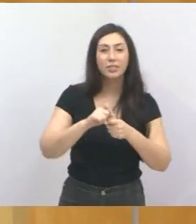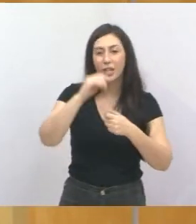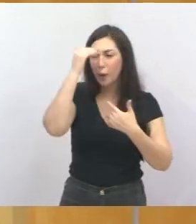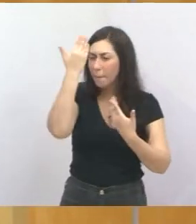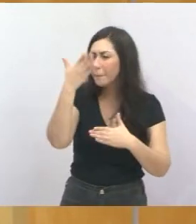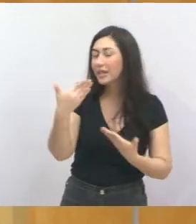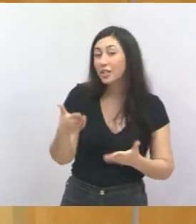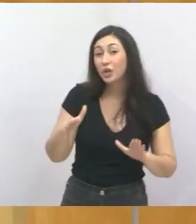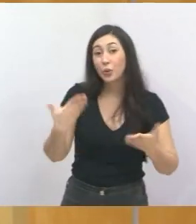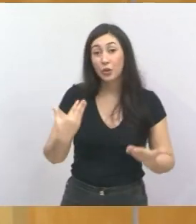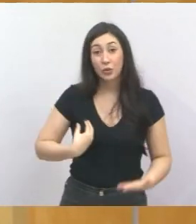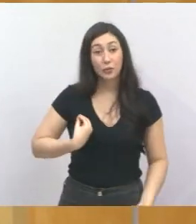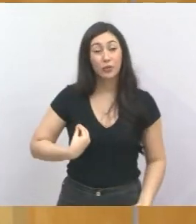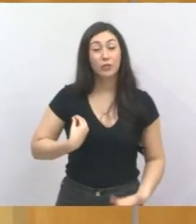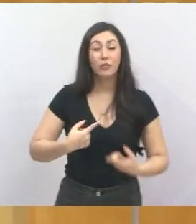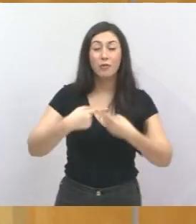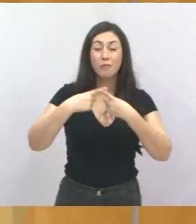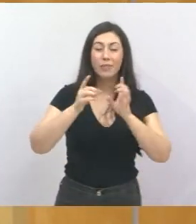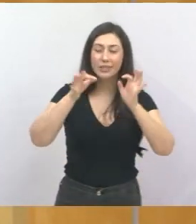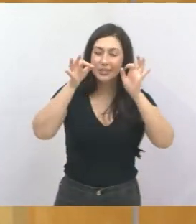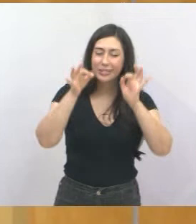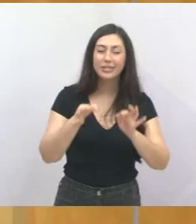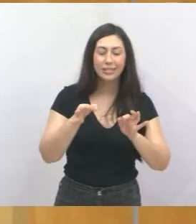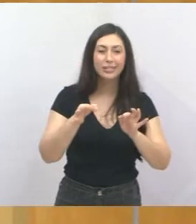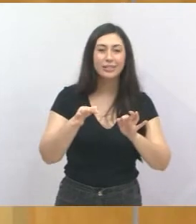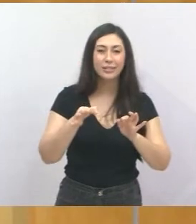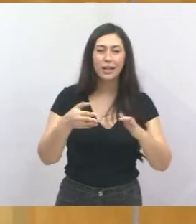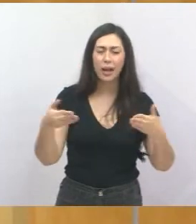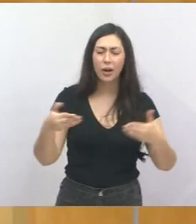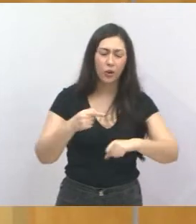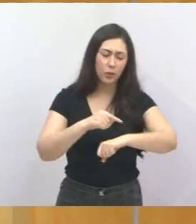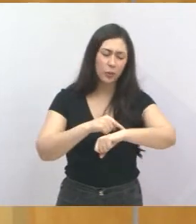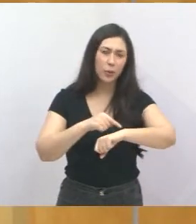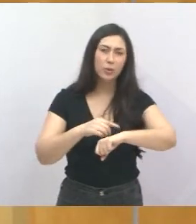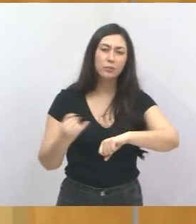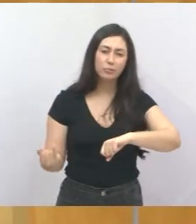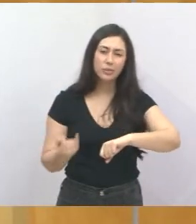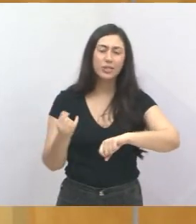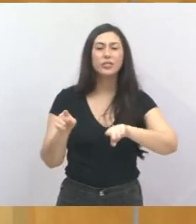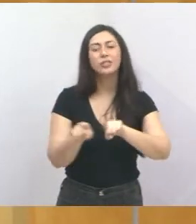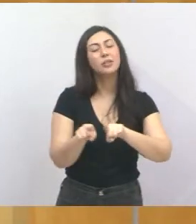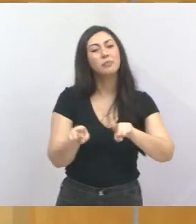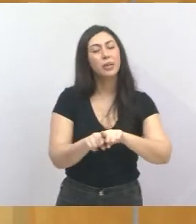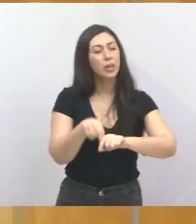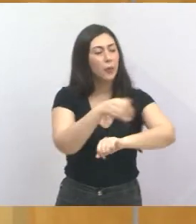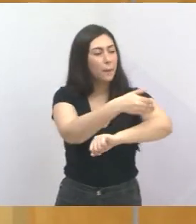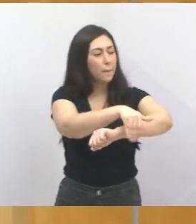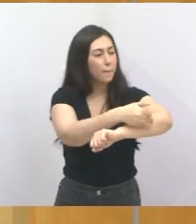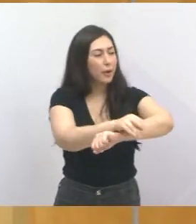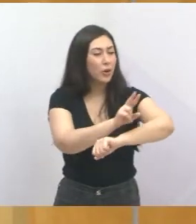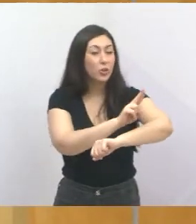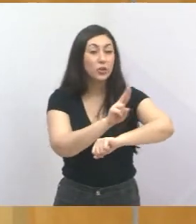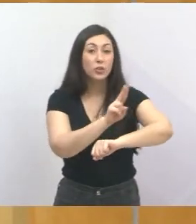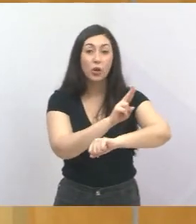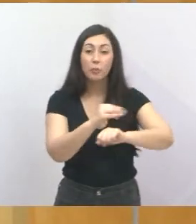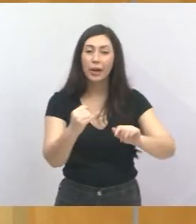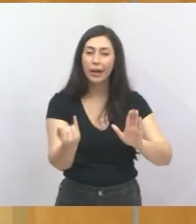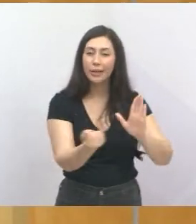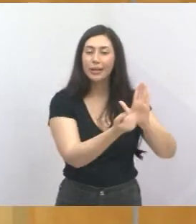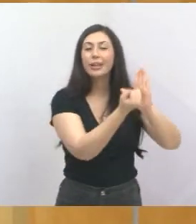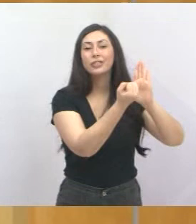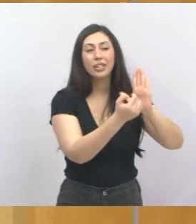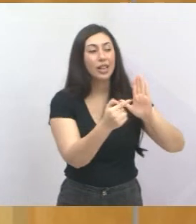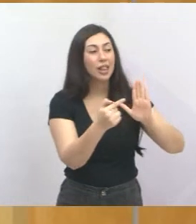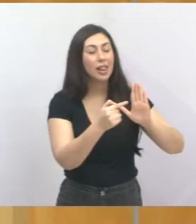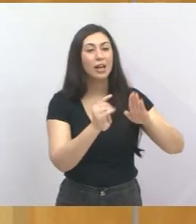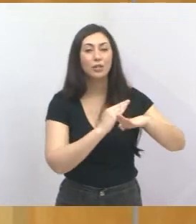vida, mas tenho certeza que ela está vindo numa hora em que a gente está denominando uma rua, dando identidade lá